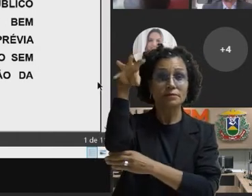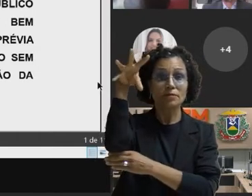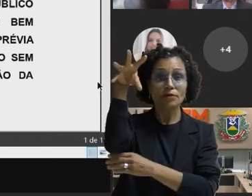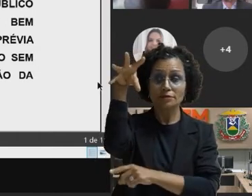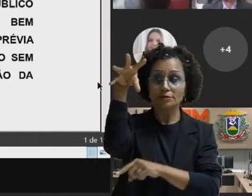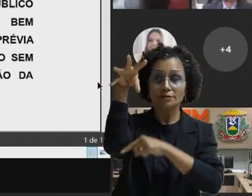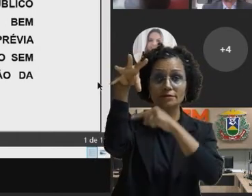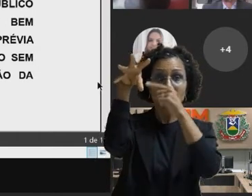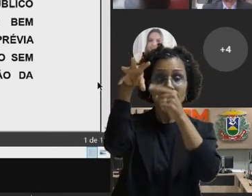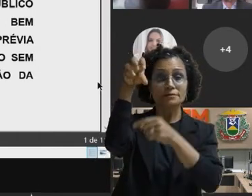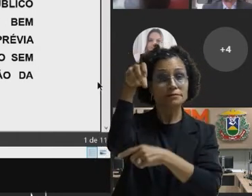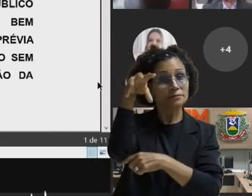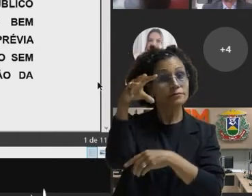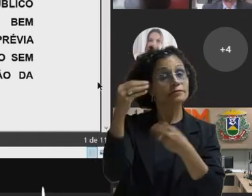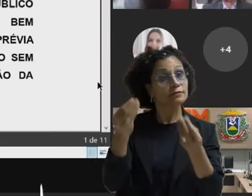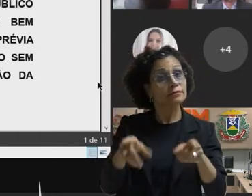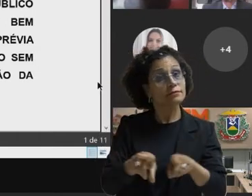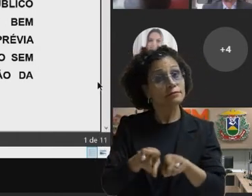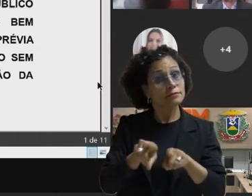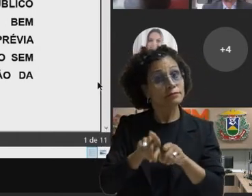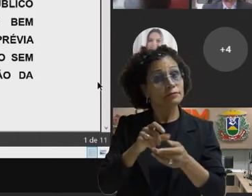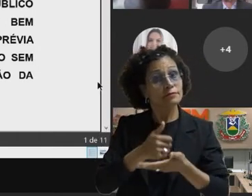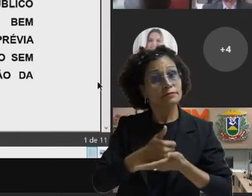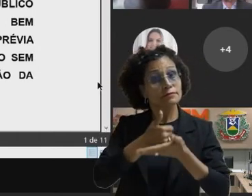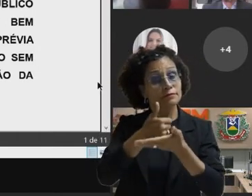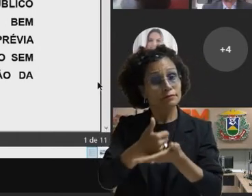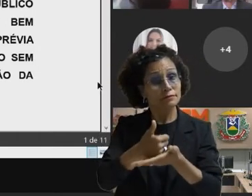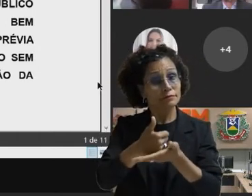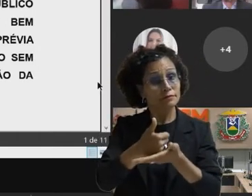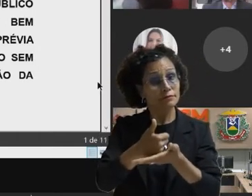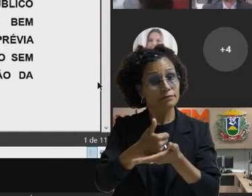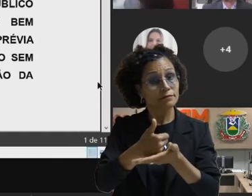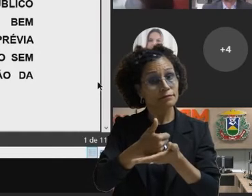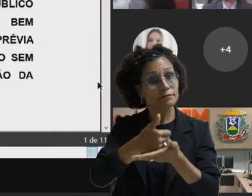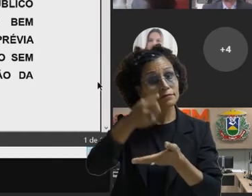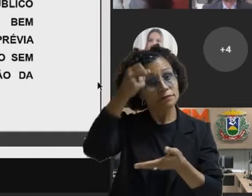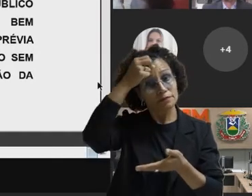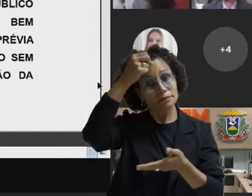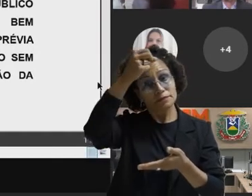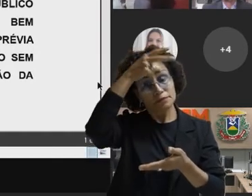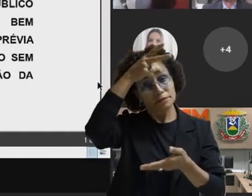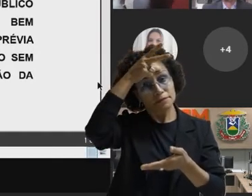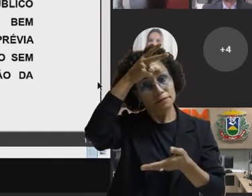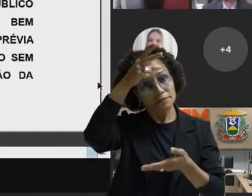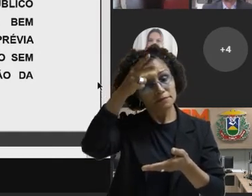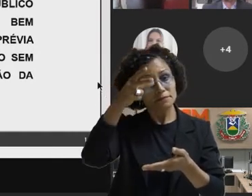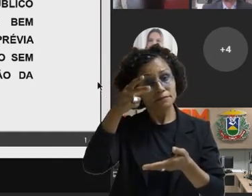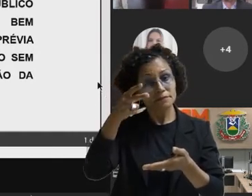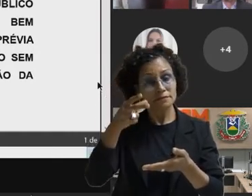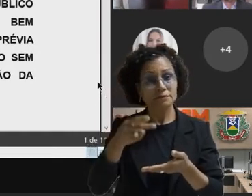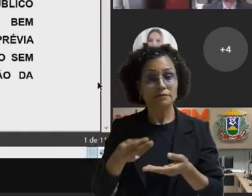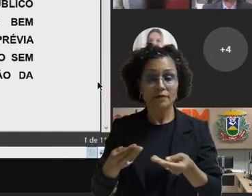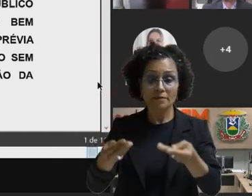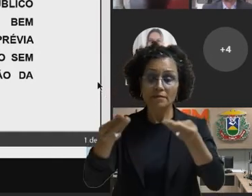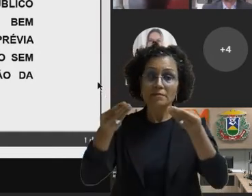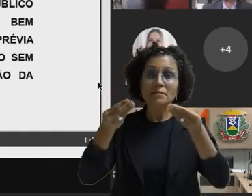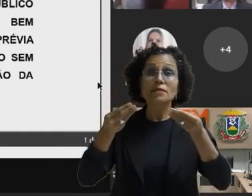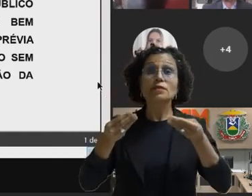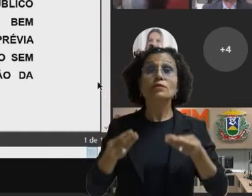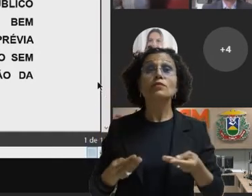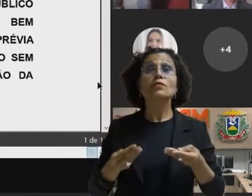vou ainda ser ajudado pela municipalidade, né? O município vai me doar a área para eu